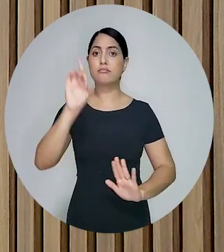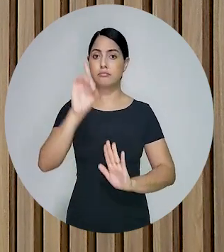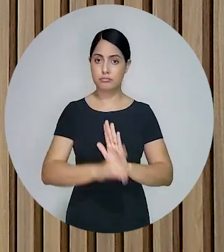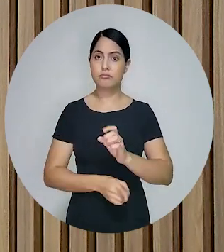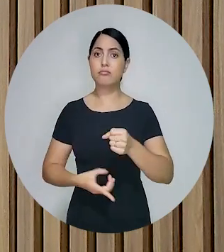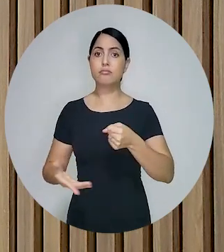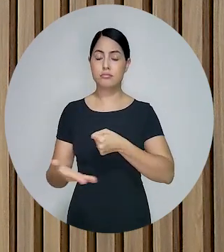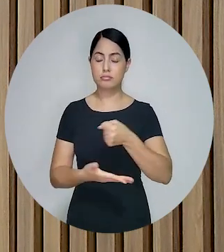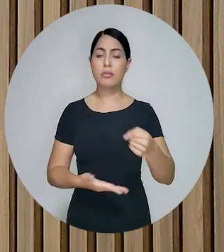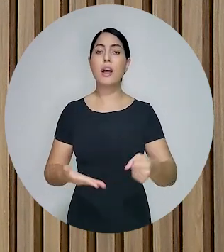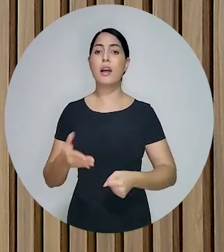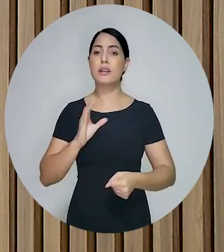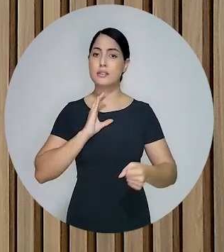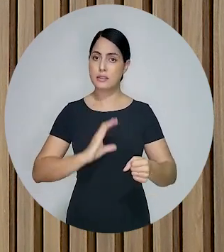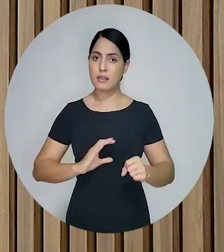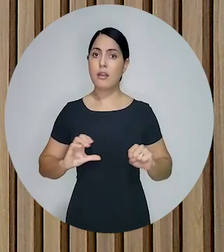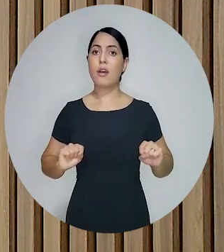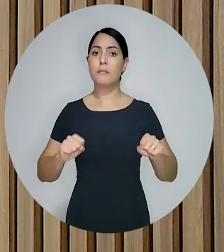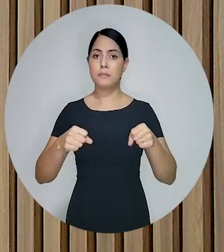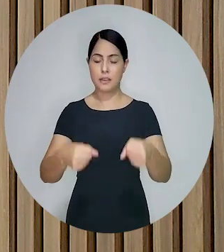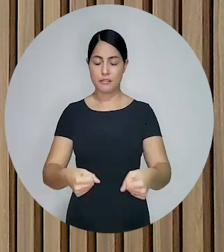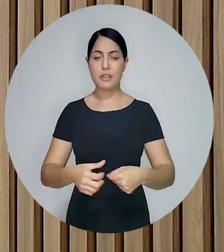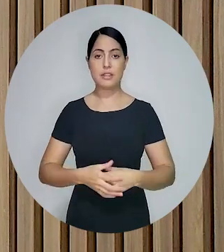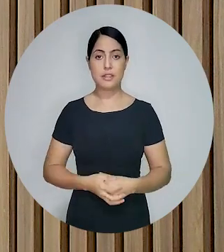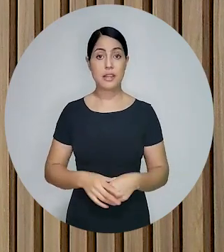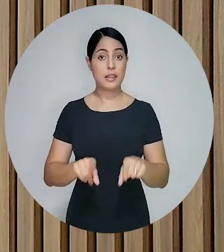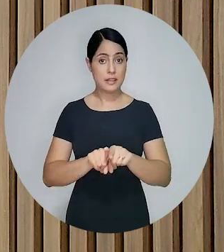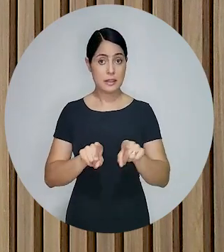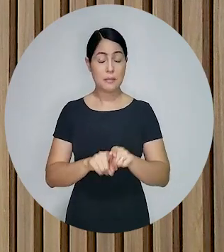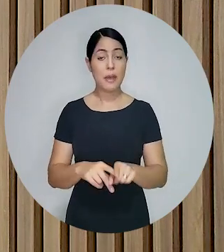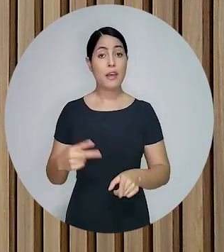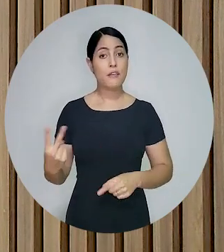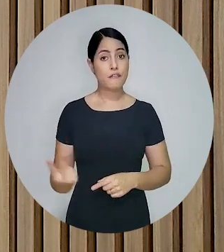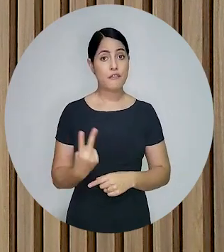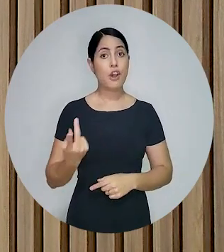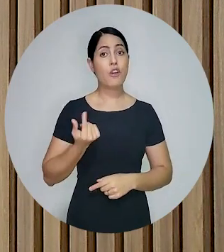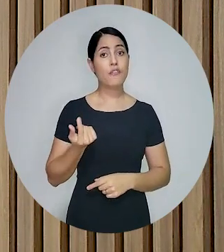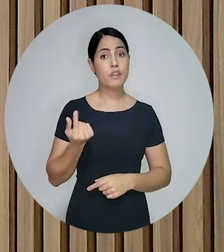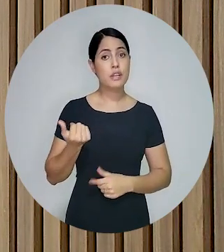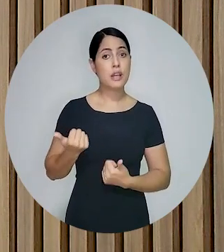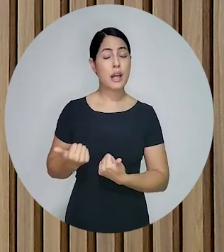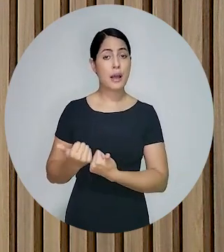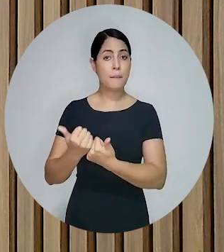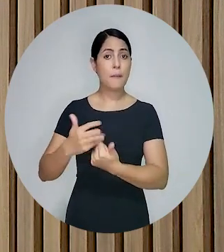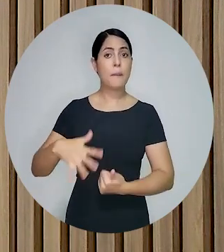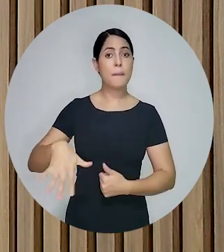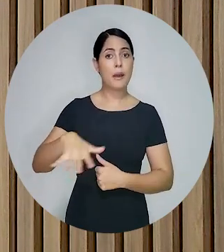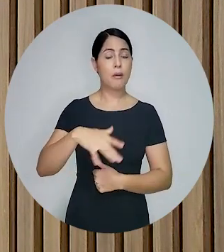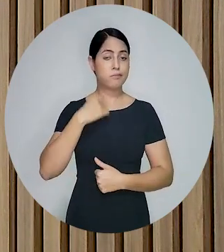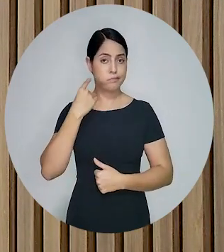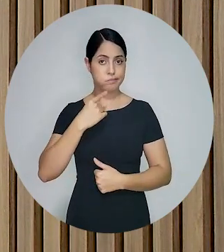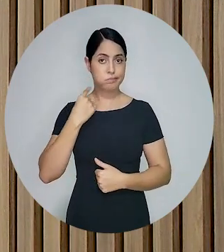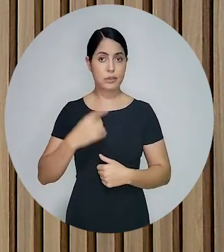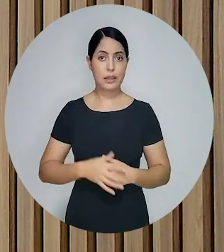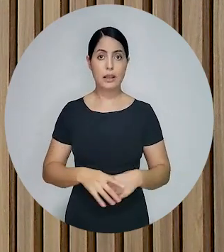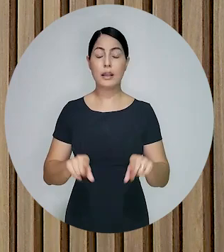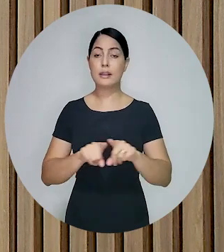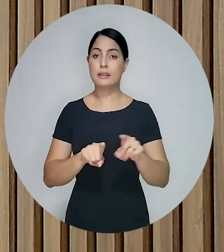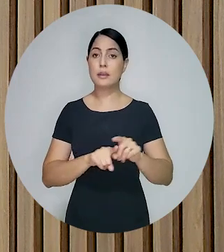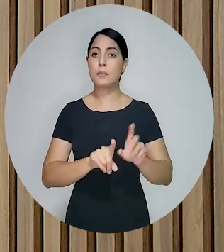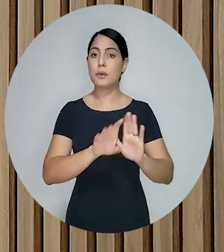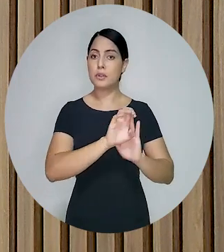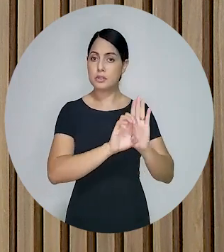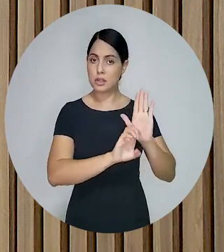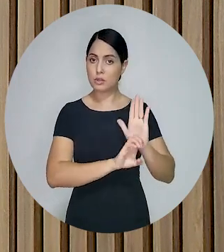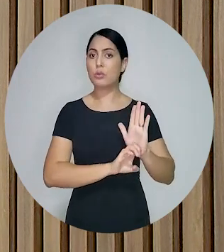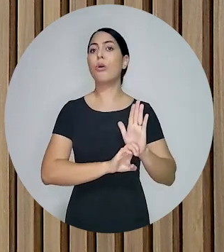na defesa dos direitos e garantias fundamentais dos cidadãos e valoriza financeiramente a atuação dos advogados.